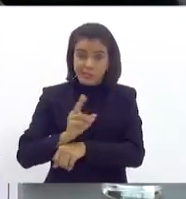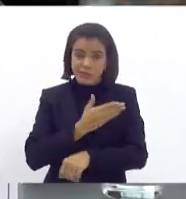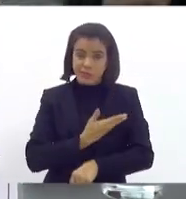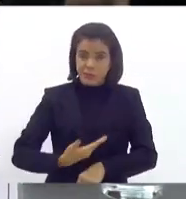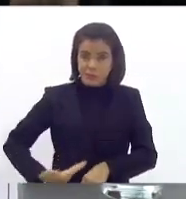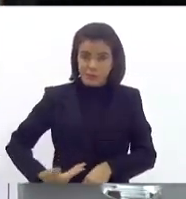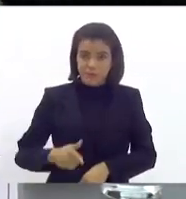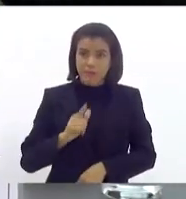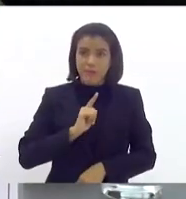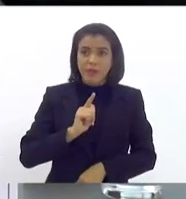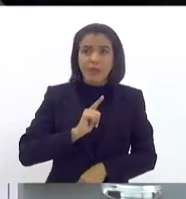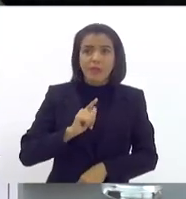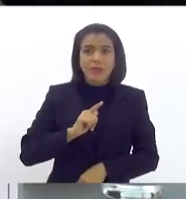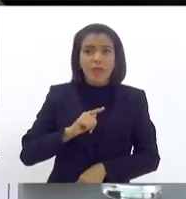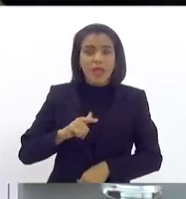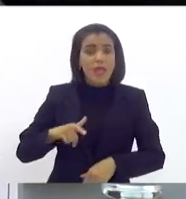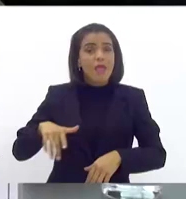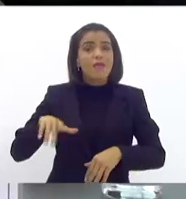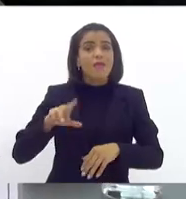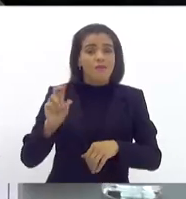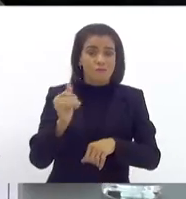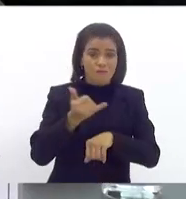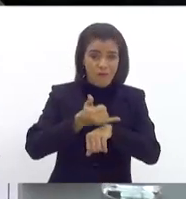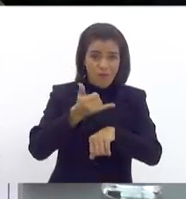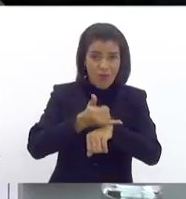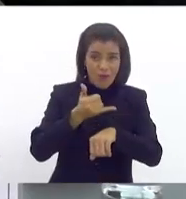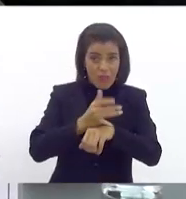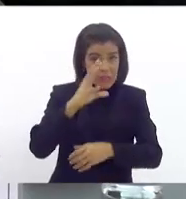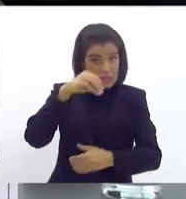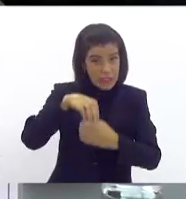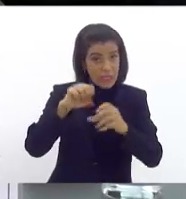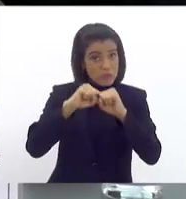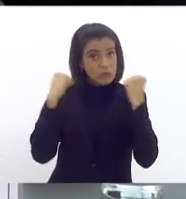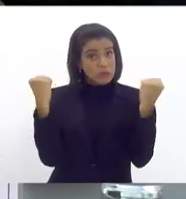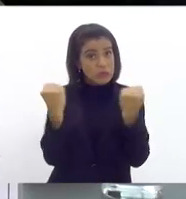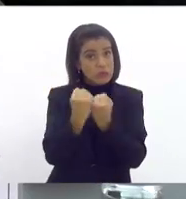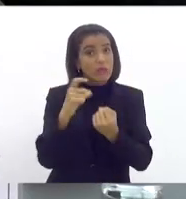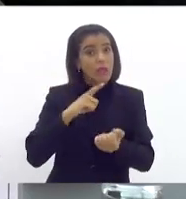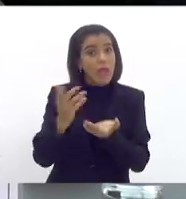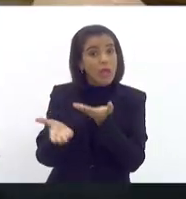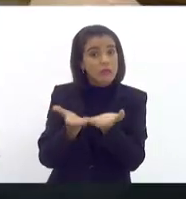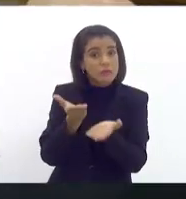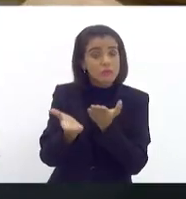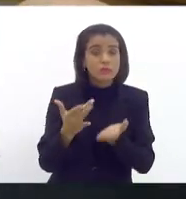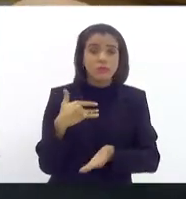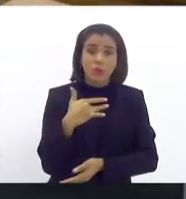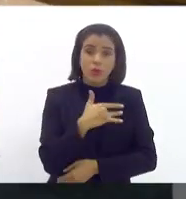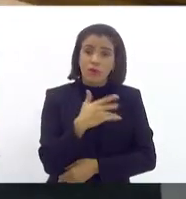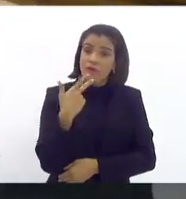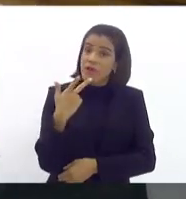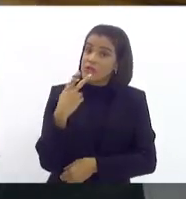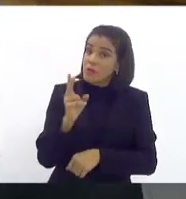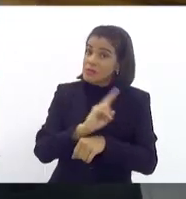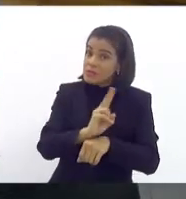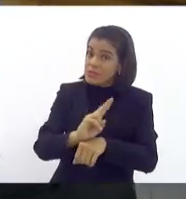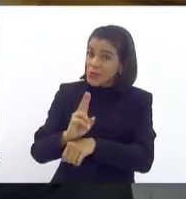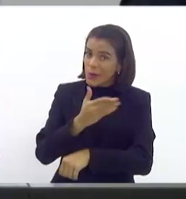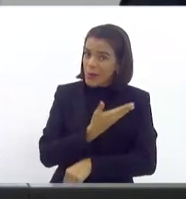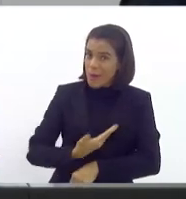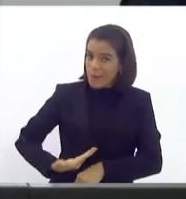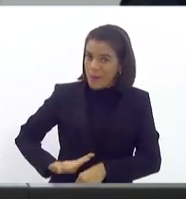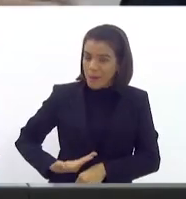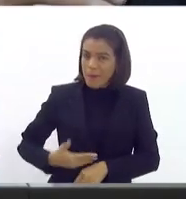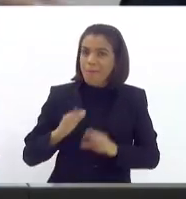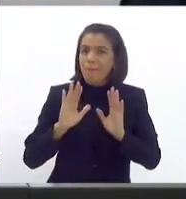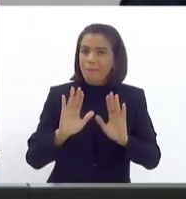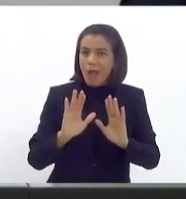o maior centro de saúde de Volta Redonda, né? Dentro do estádio, mas, nos olha arredores. Como a gente tem que ter cautela. A gente está falando de segurança pública. Mas quando